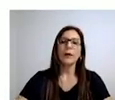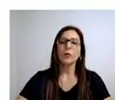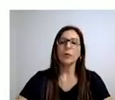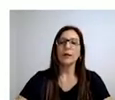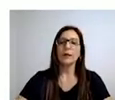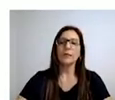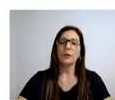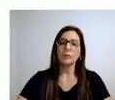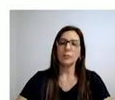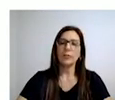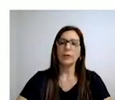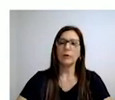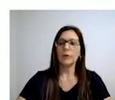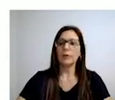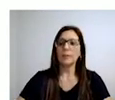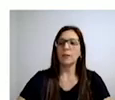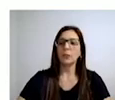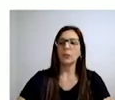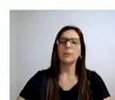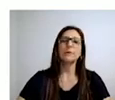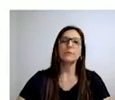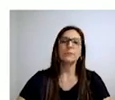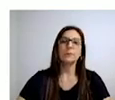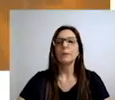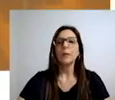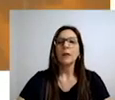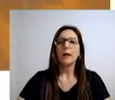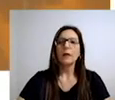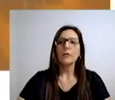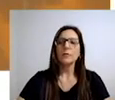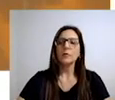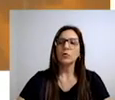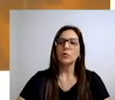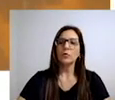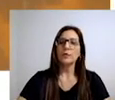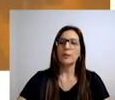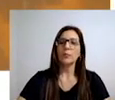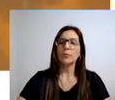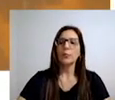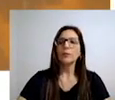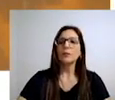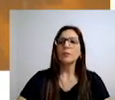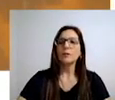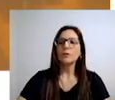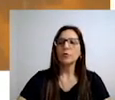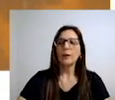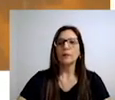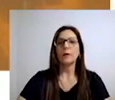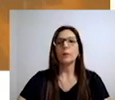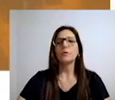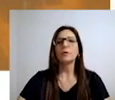calor e à falta de água, um ambiente seco. Aqui nós temos um outro exemplo de reprodução